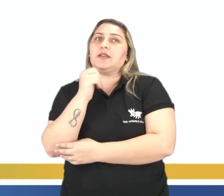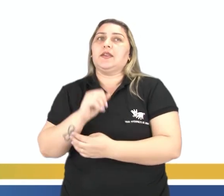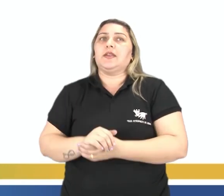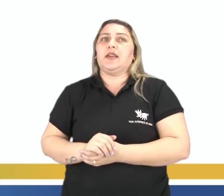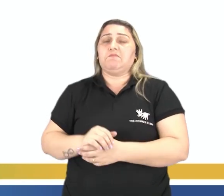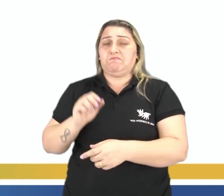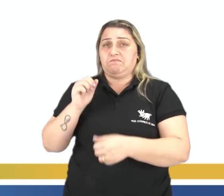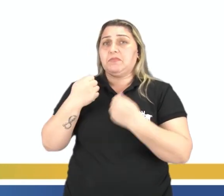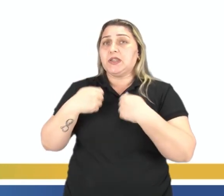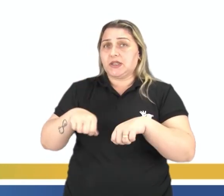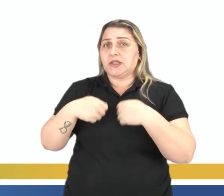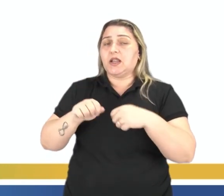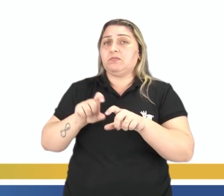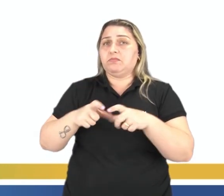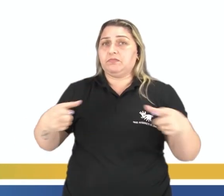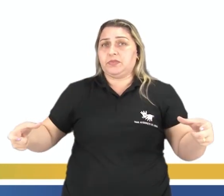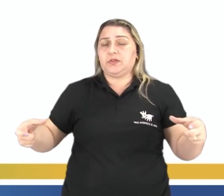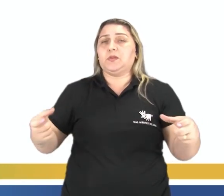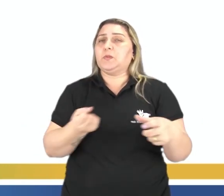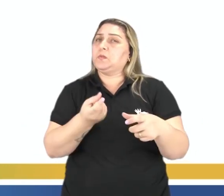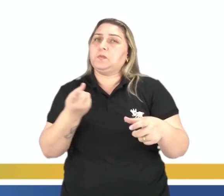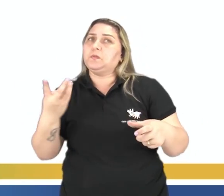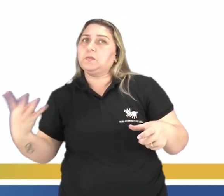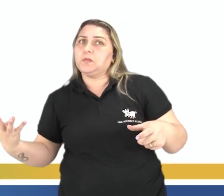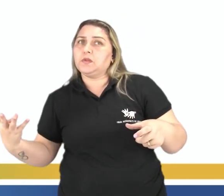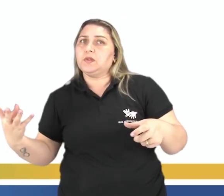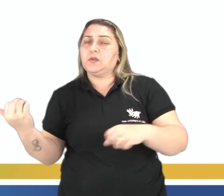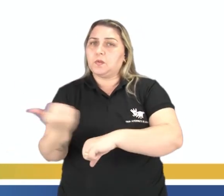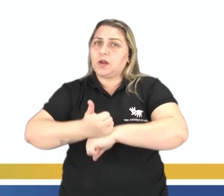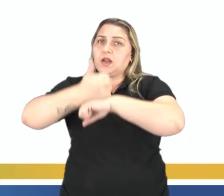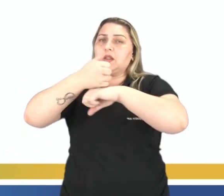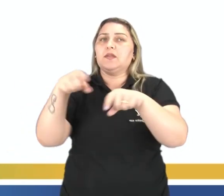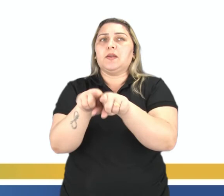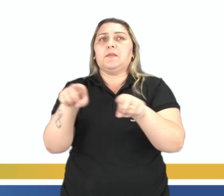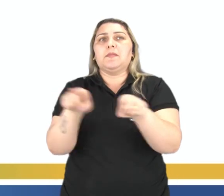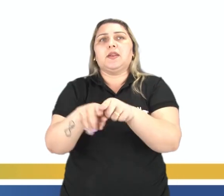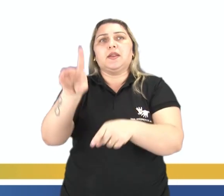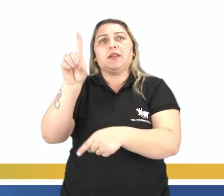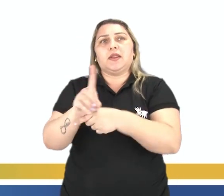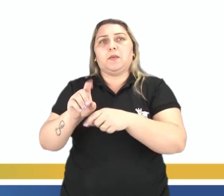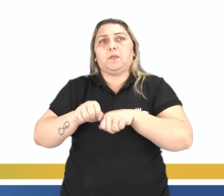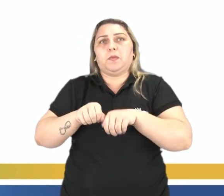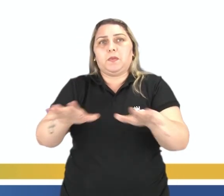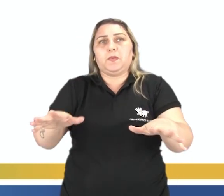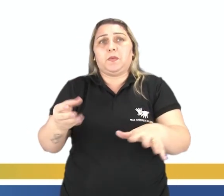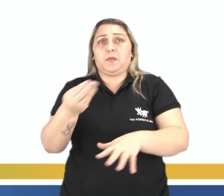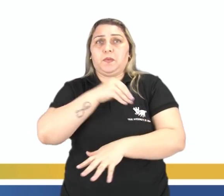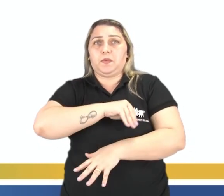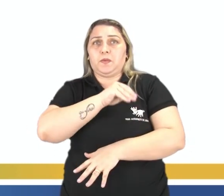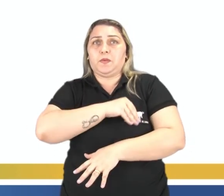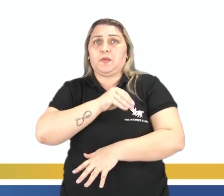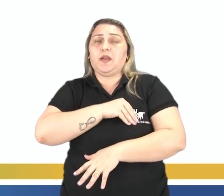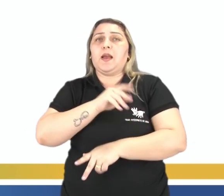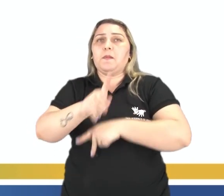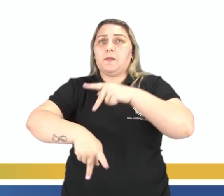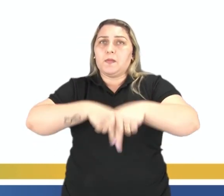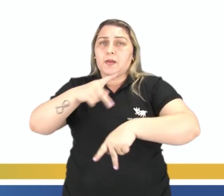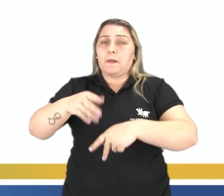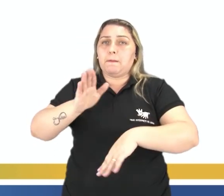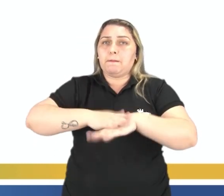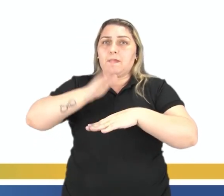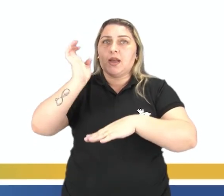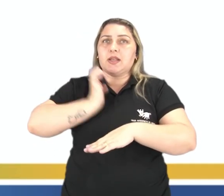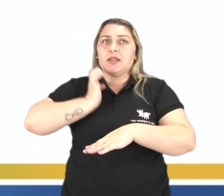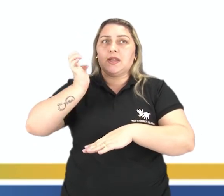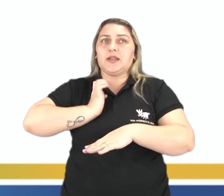que deveriam aumentar em termos quantitativos e qualitativos. Letra D, a distribuição de renda de forma com que as populações